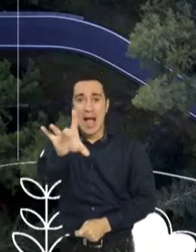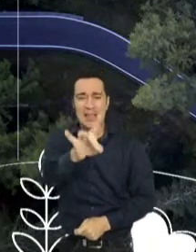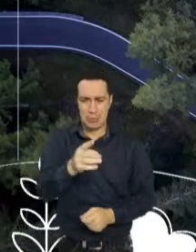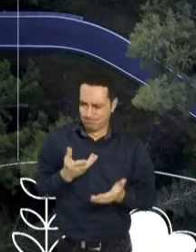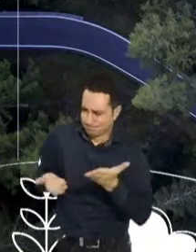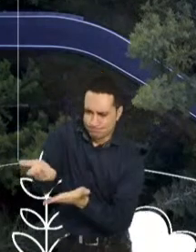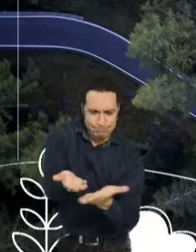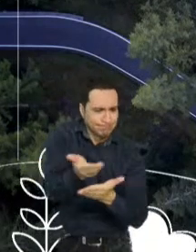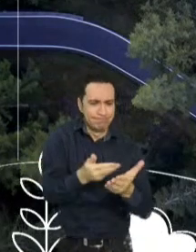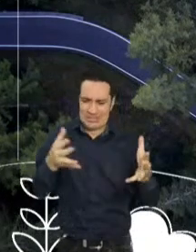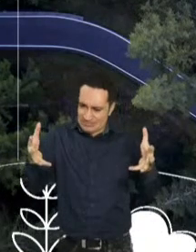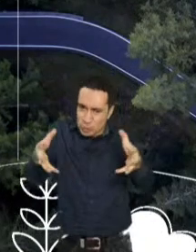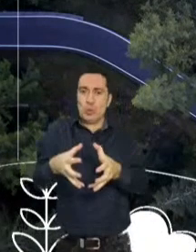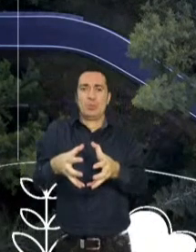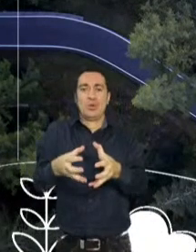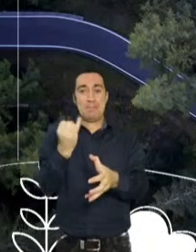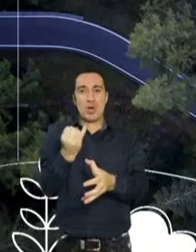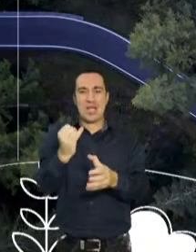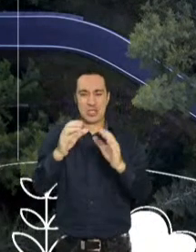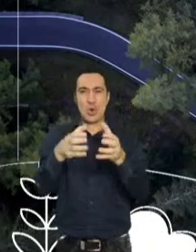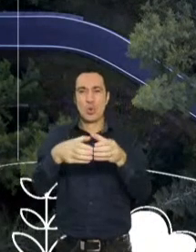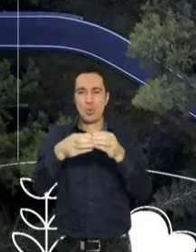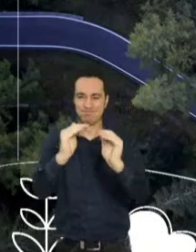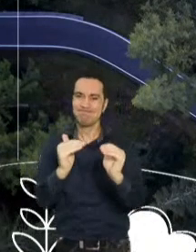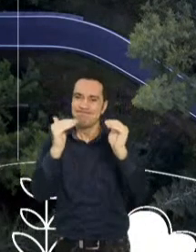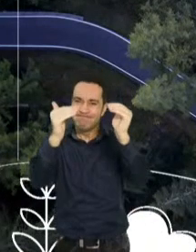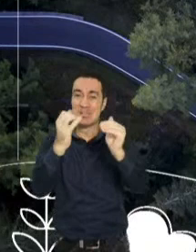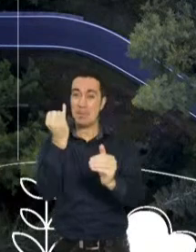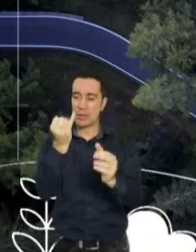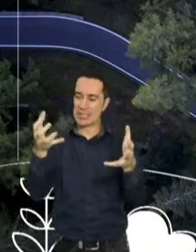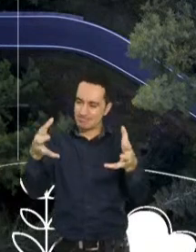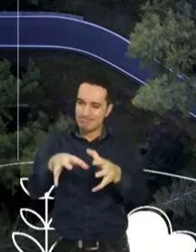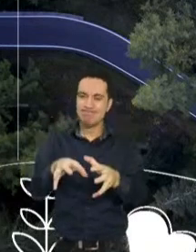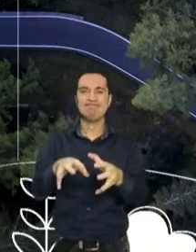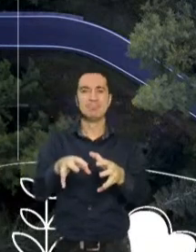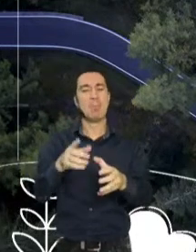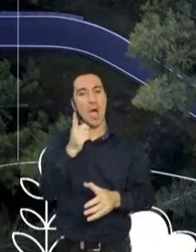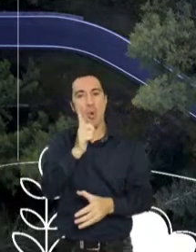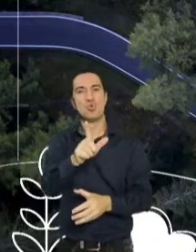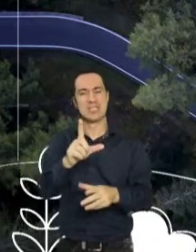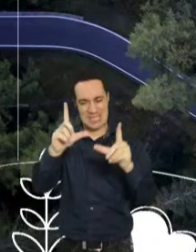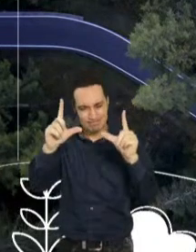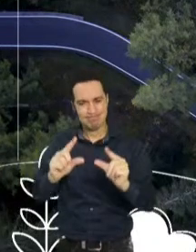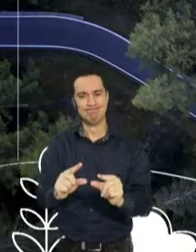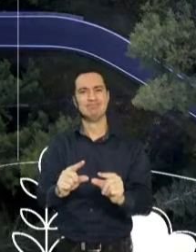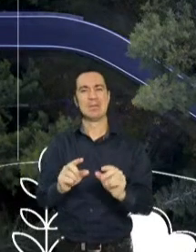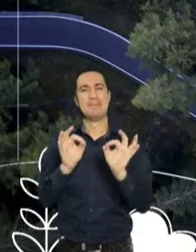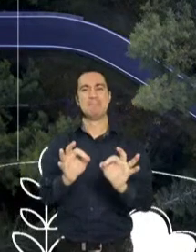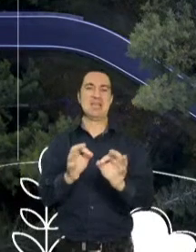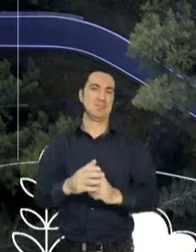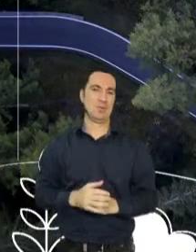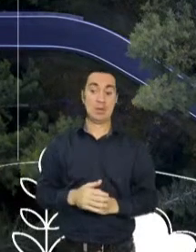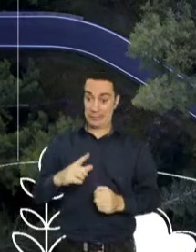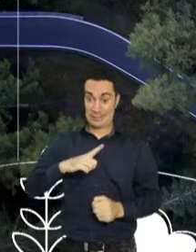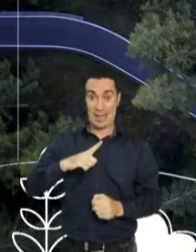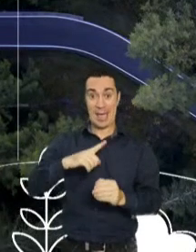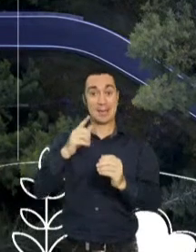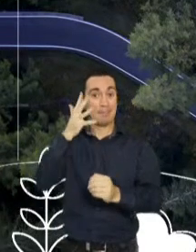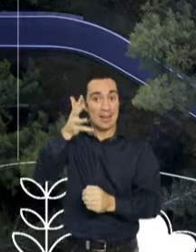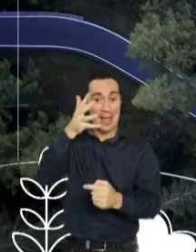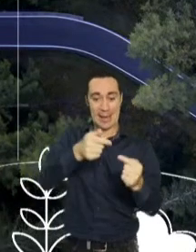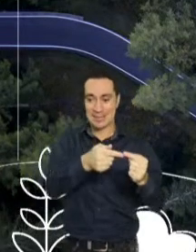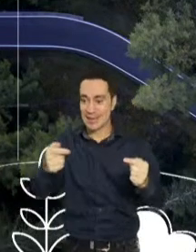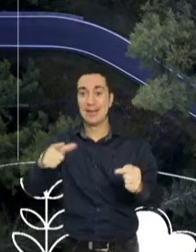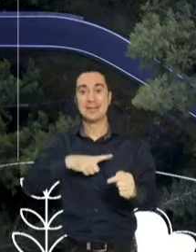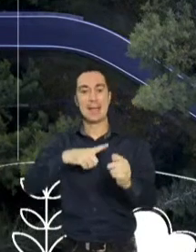reunir vozes importantes nessa sucessão de painéis do Sustainable